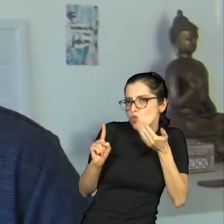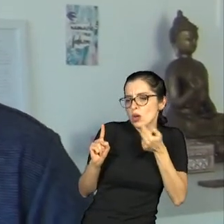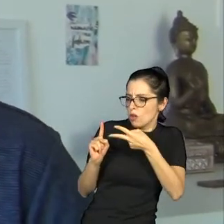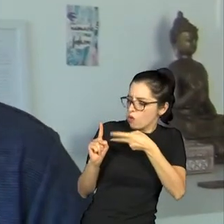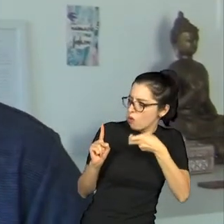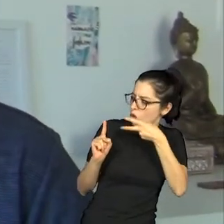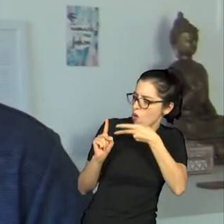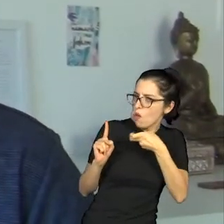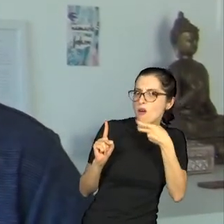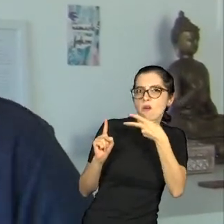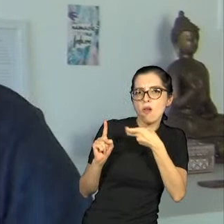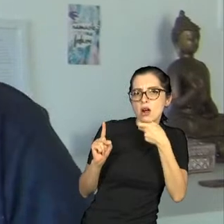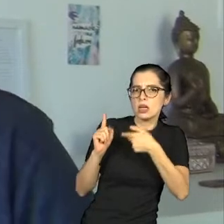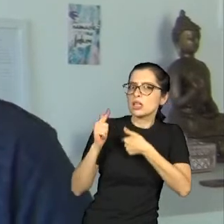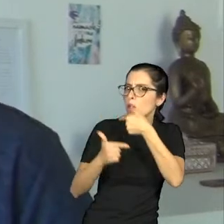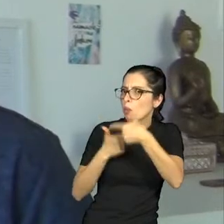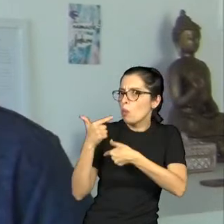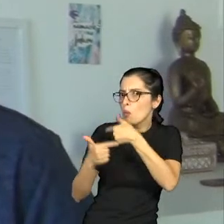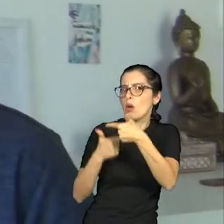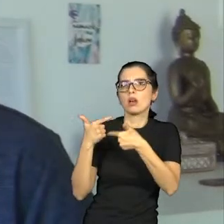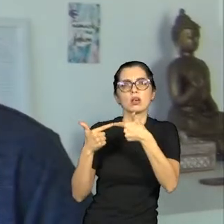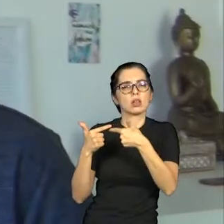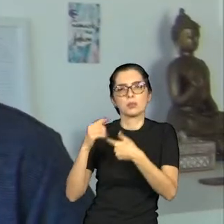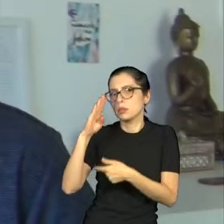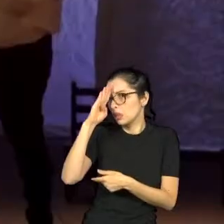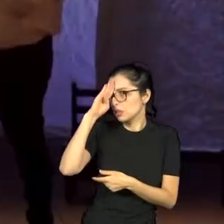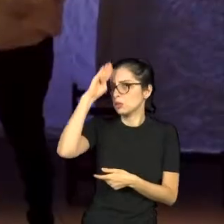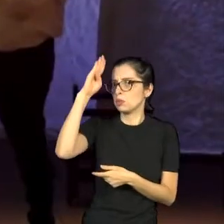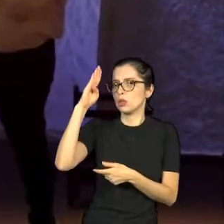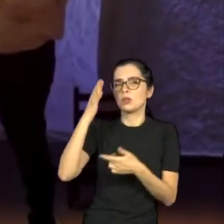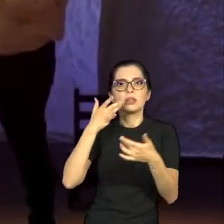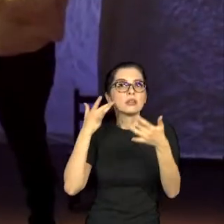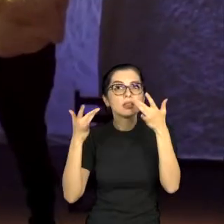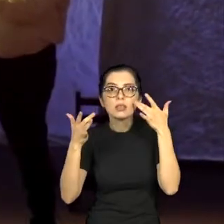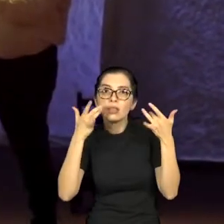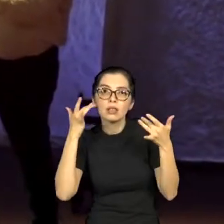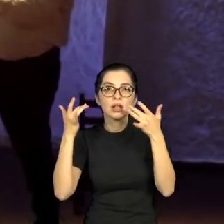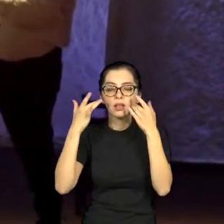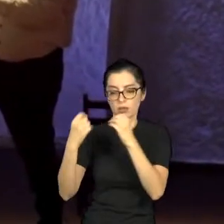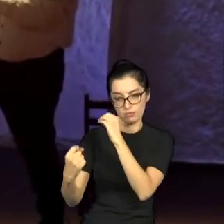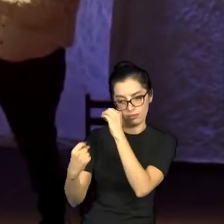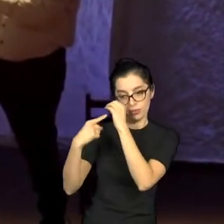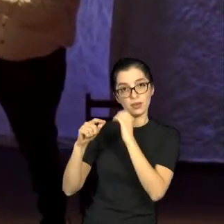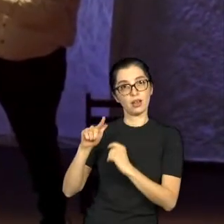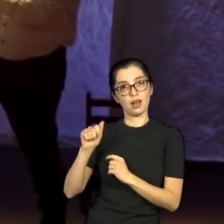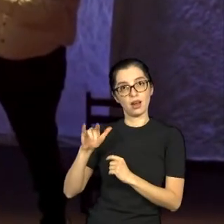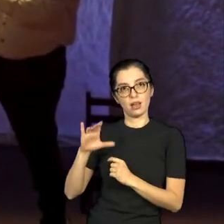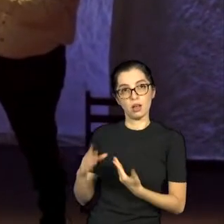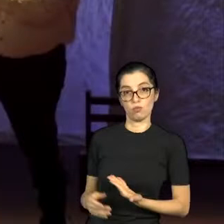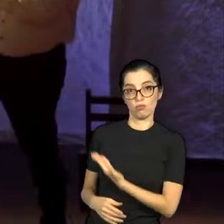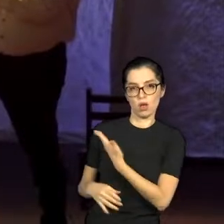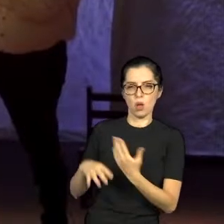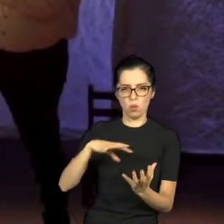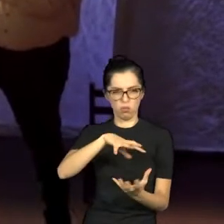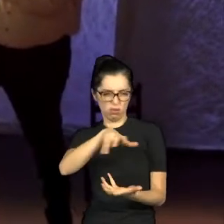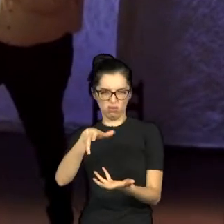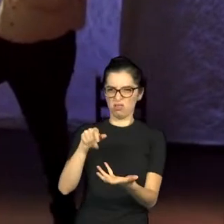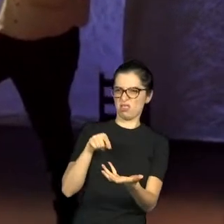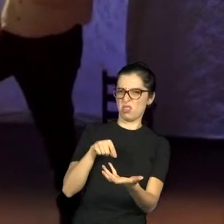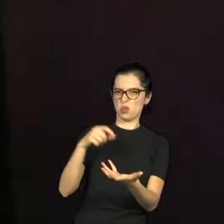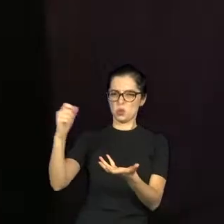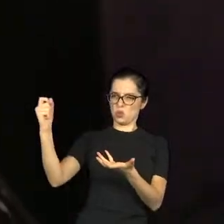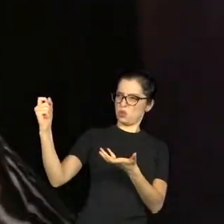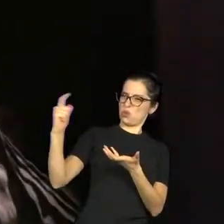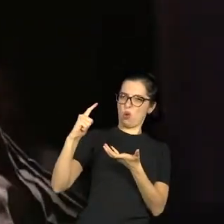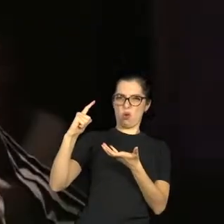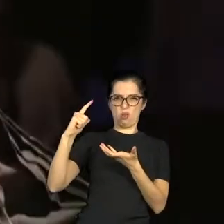junto, principalmente no Galileu. A humanidade acredita que o Sol e as estrelas do